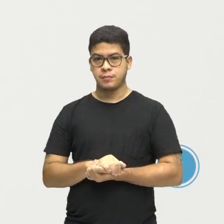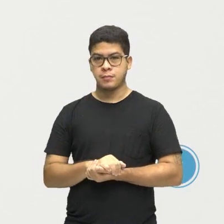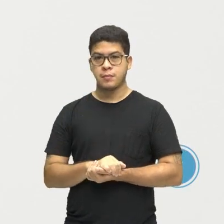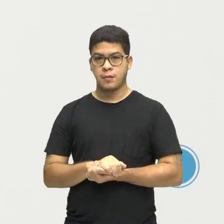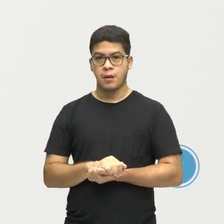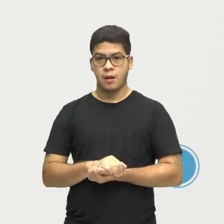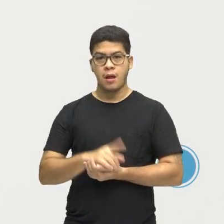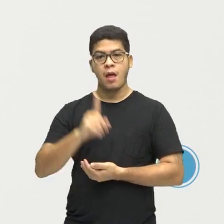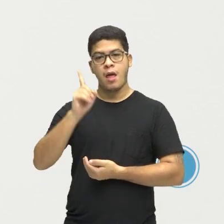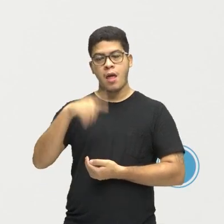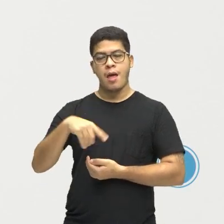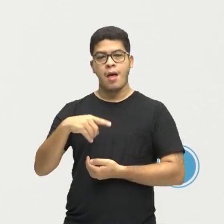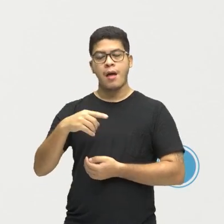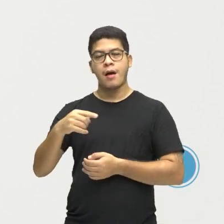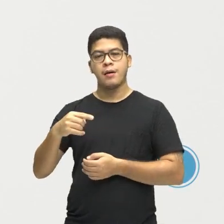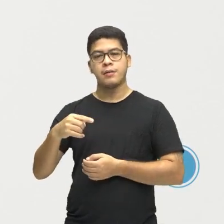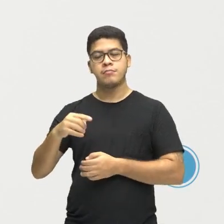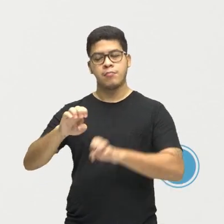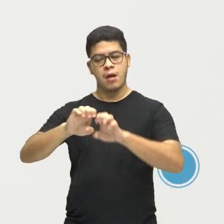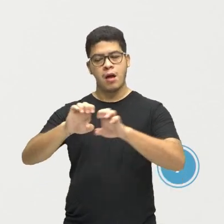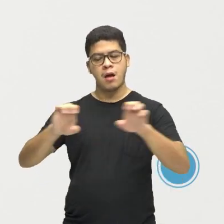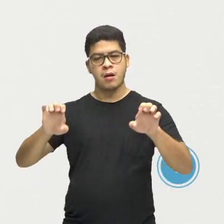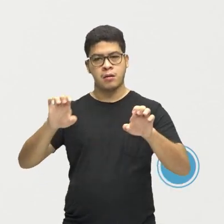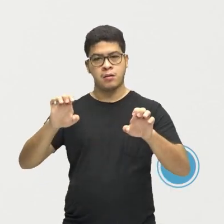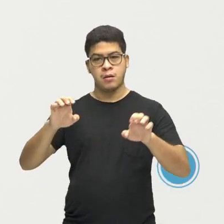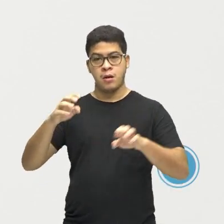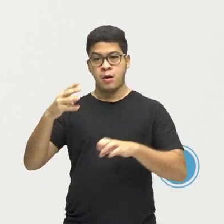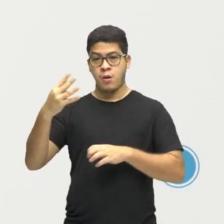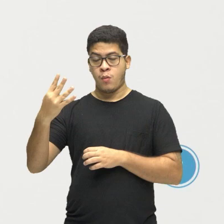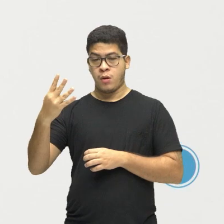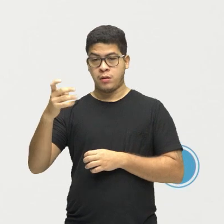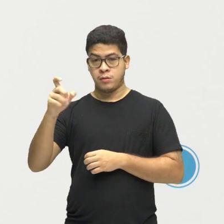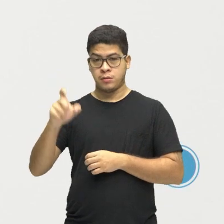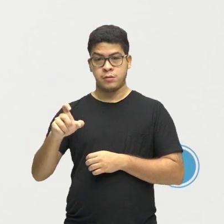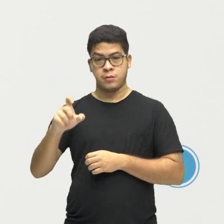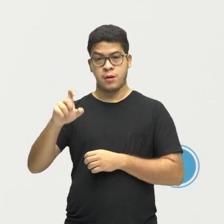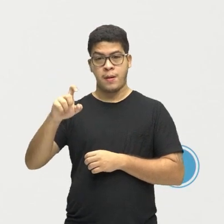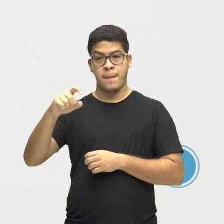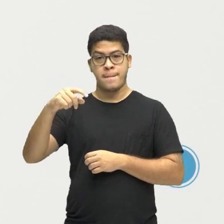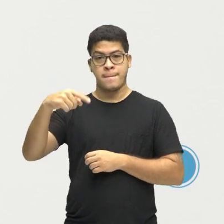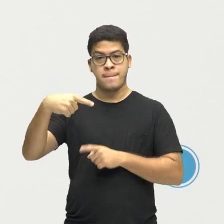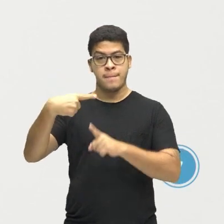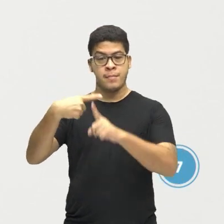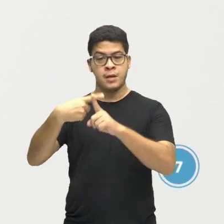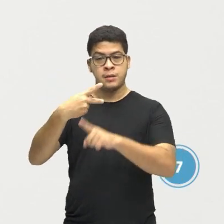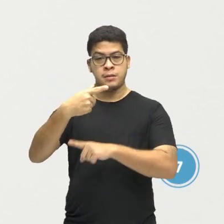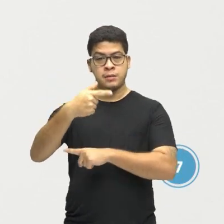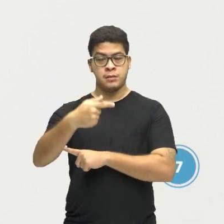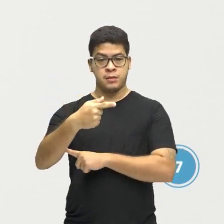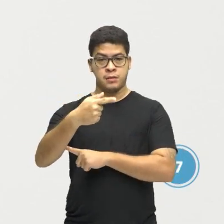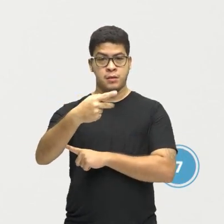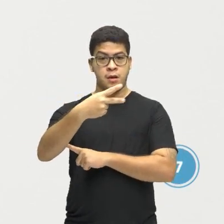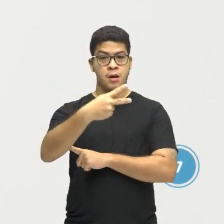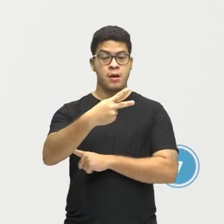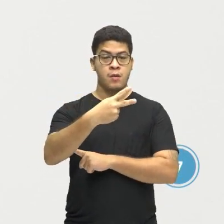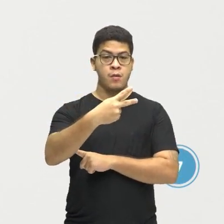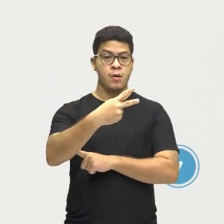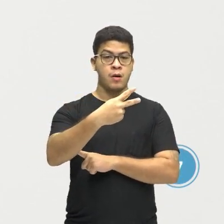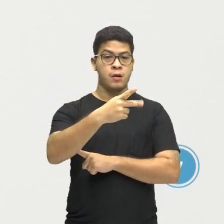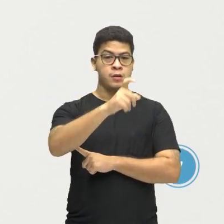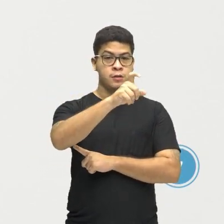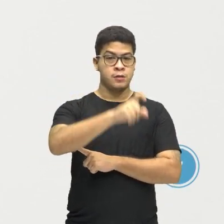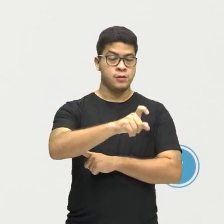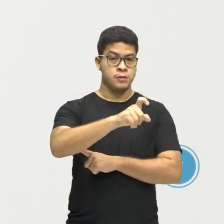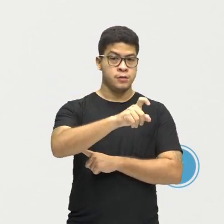minha equação. Preste atenção agora, tá? 4x mais 7 igual a x menos